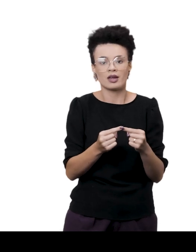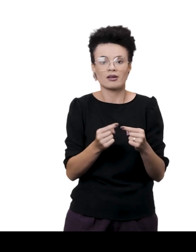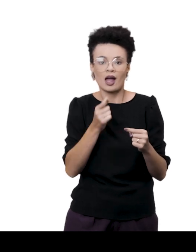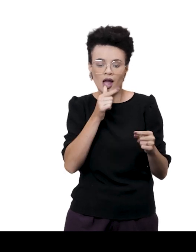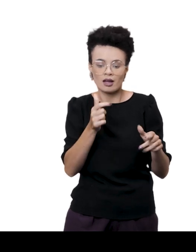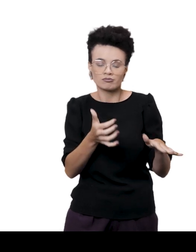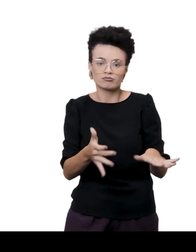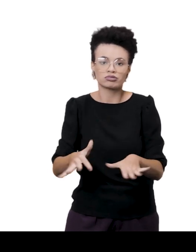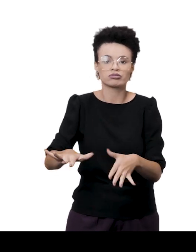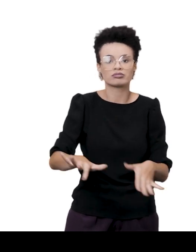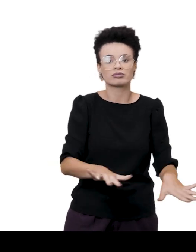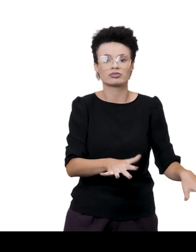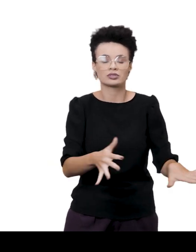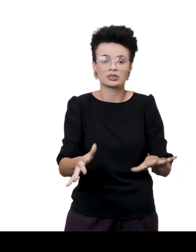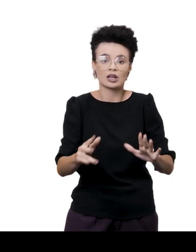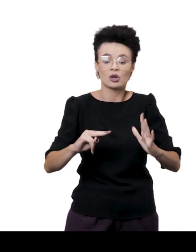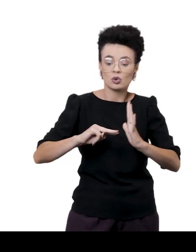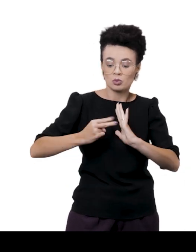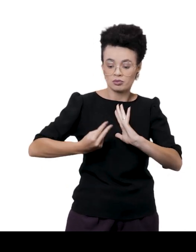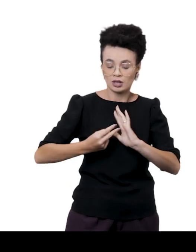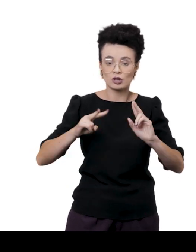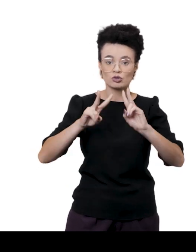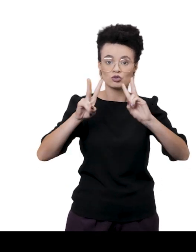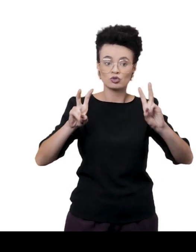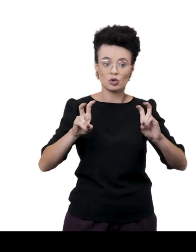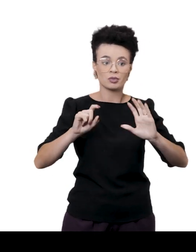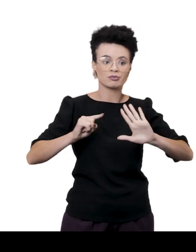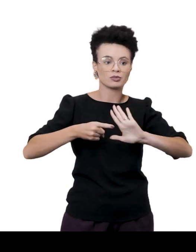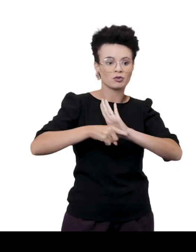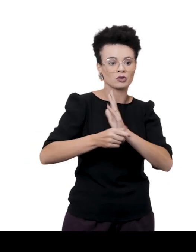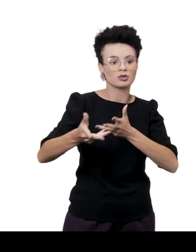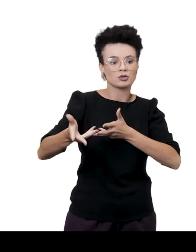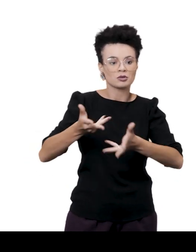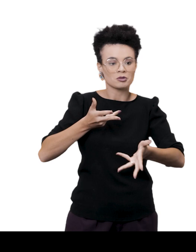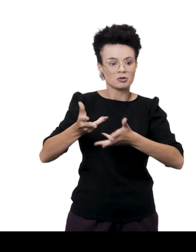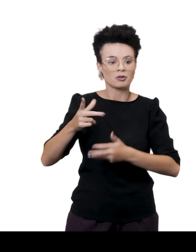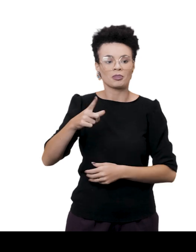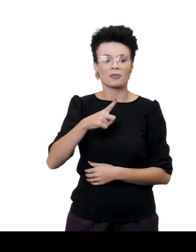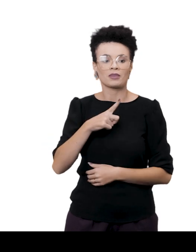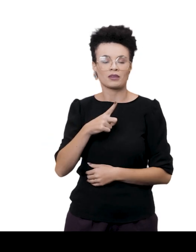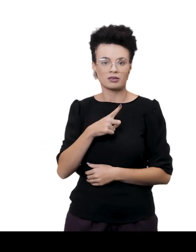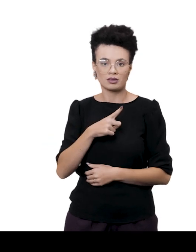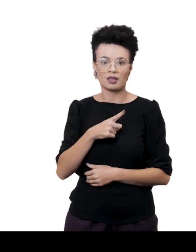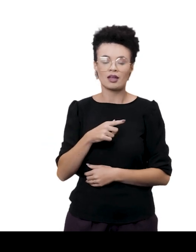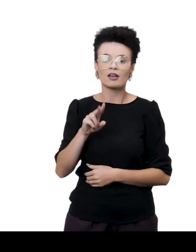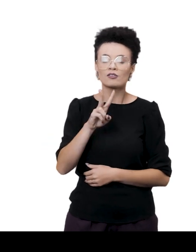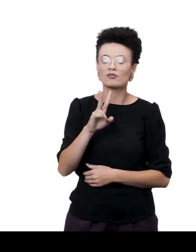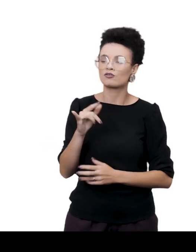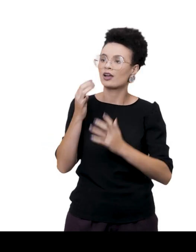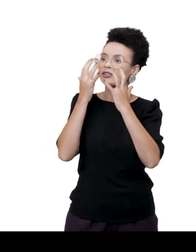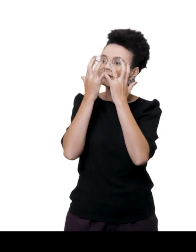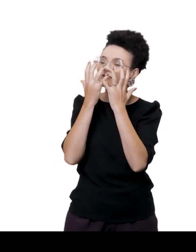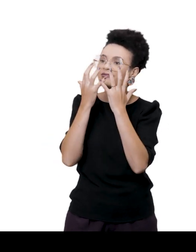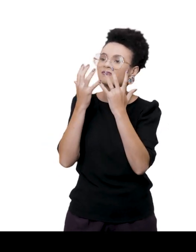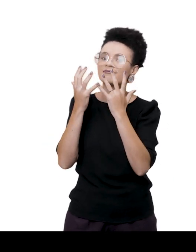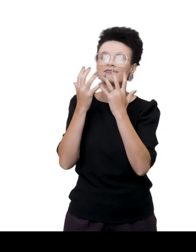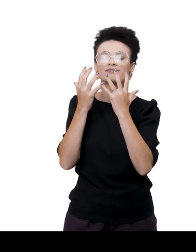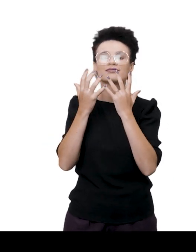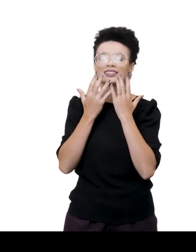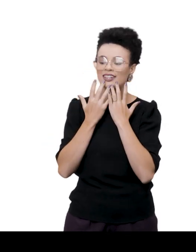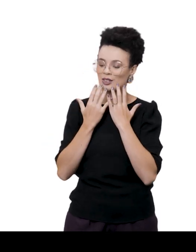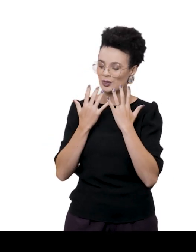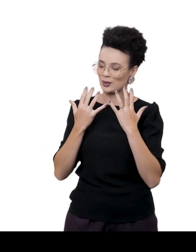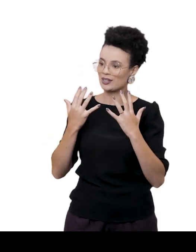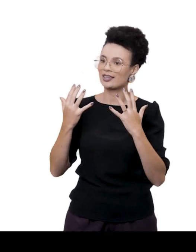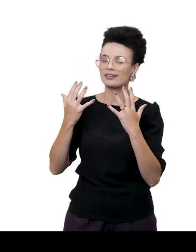universo marinho. O gesto evoca um estado de entrega e transcendência, simbolizado pela luz branca que